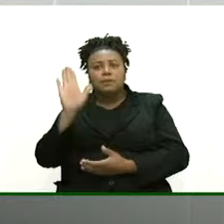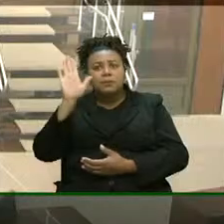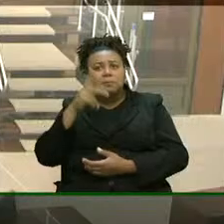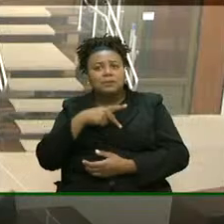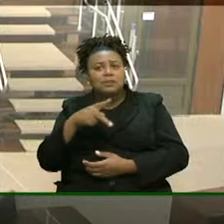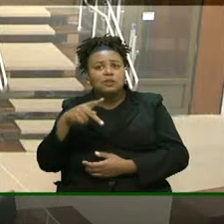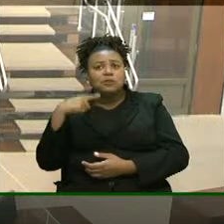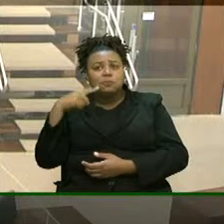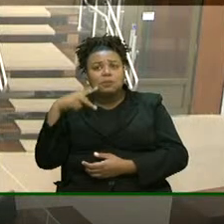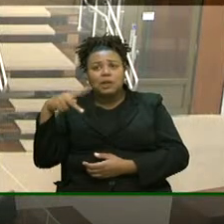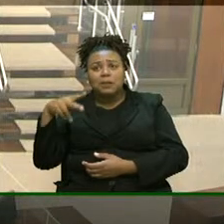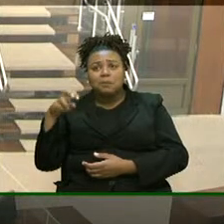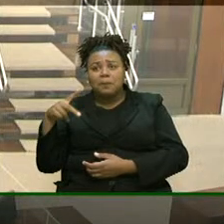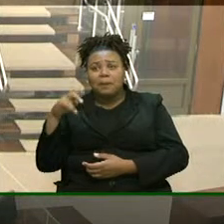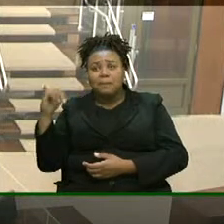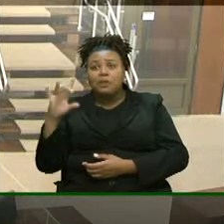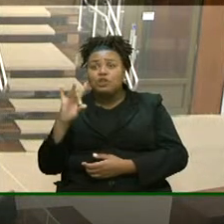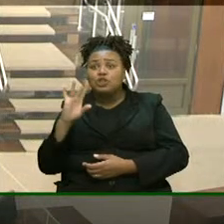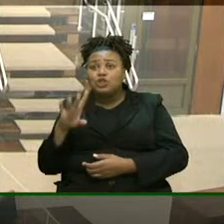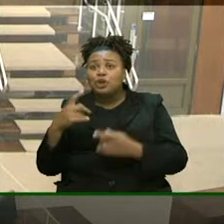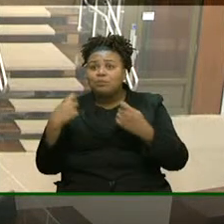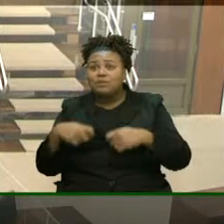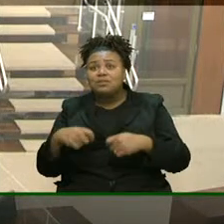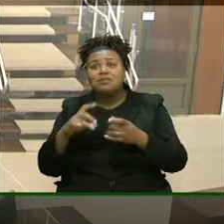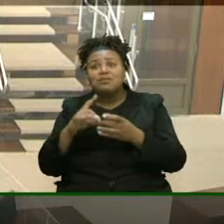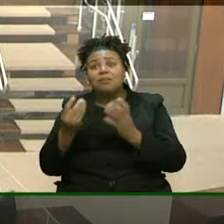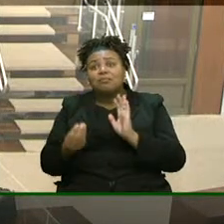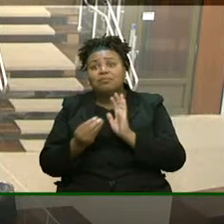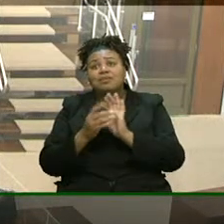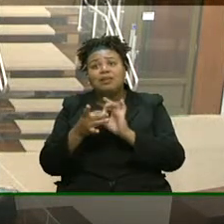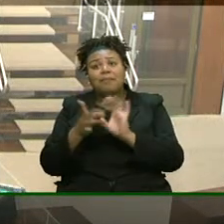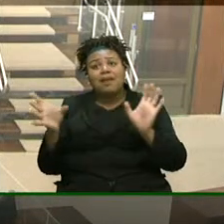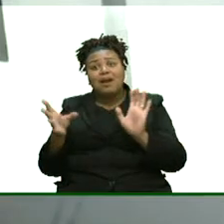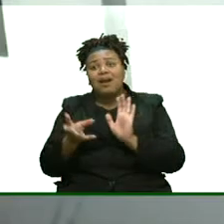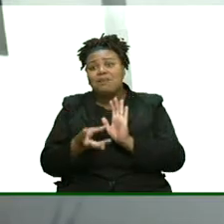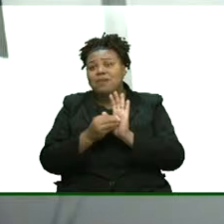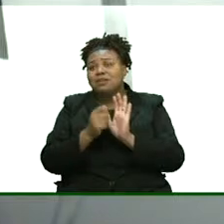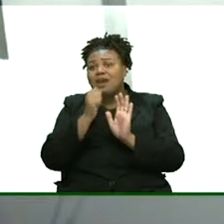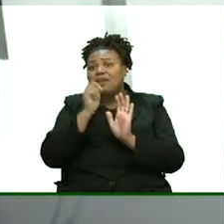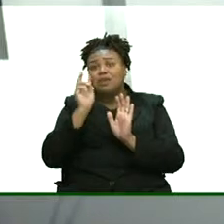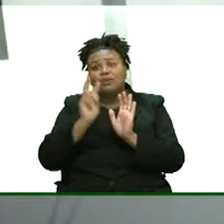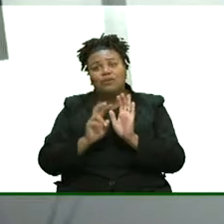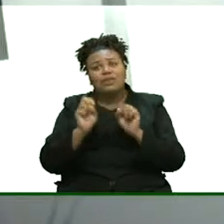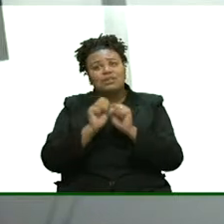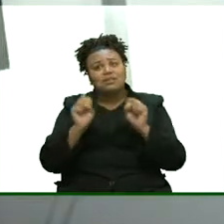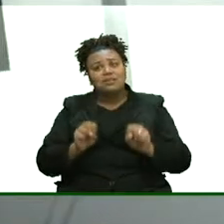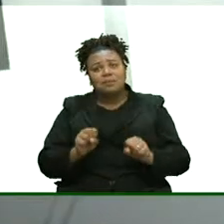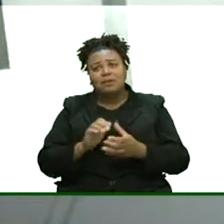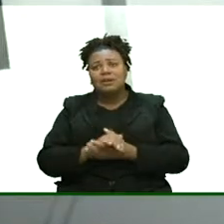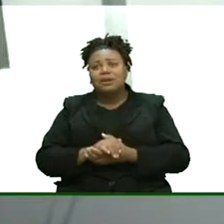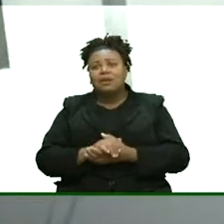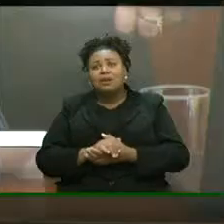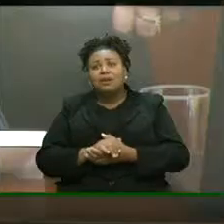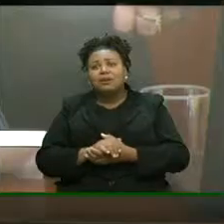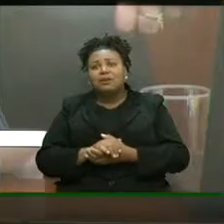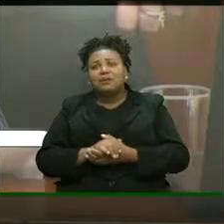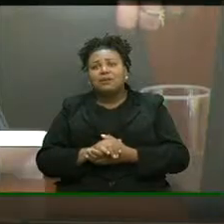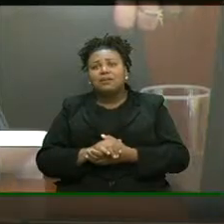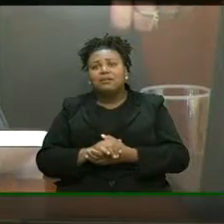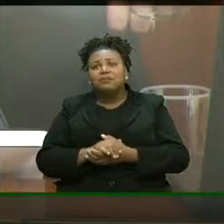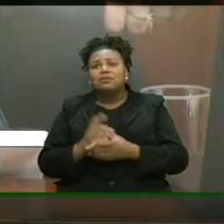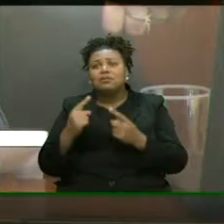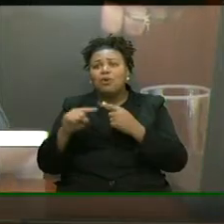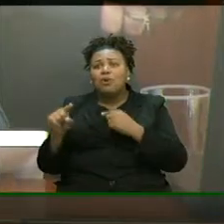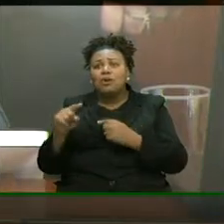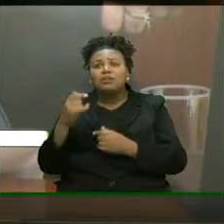Presidente Pepe Vargas, só precisa disponibilizar a emenda, ela não está ainda no sistema, a gente nem conhece a emenda ainda. É uma discordância, deputado